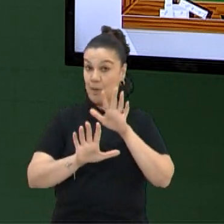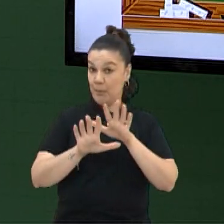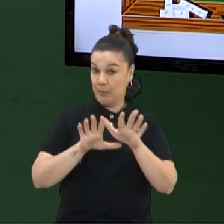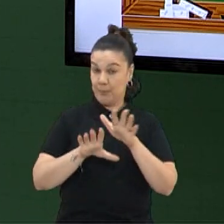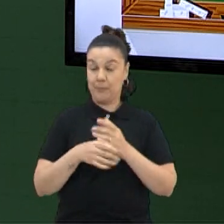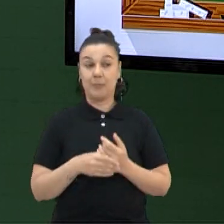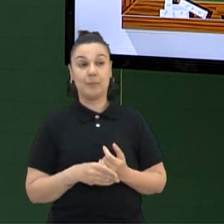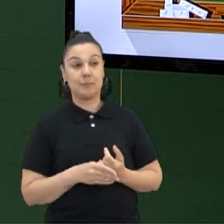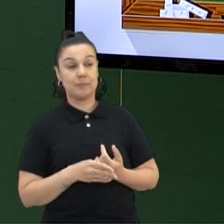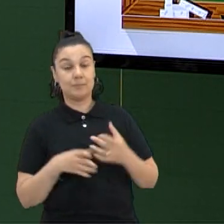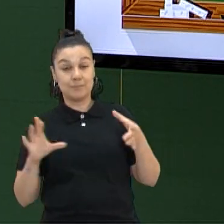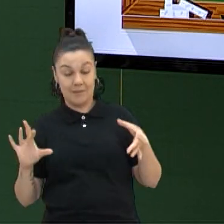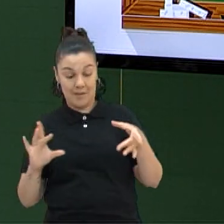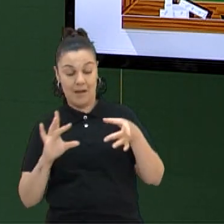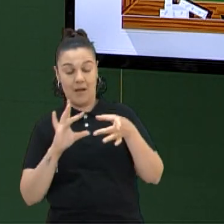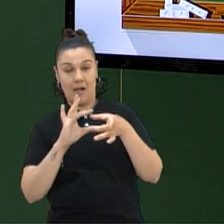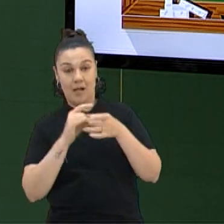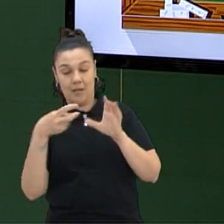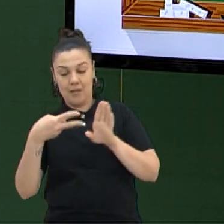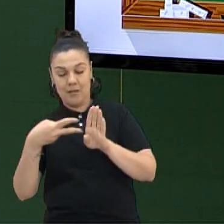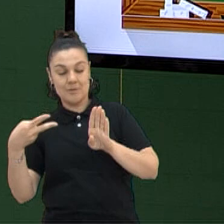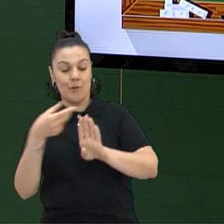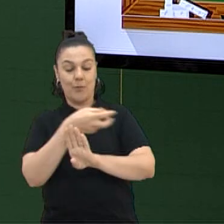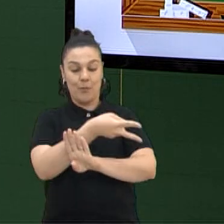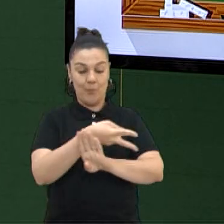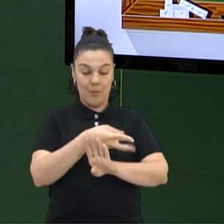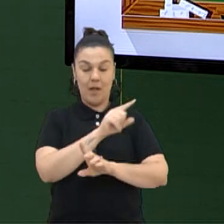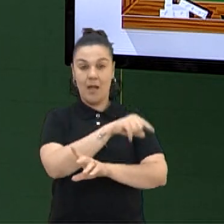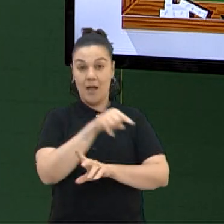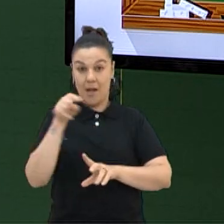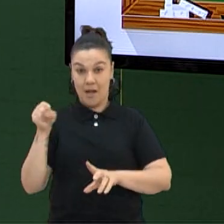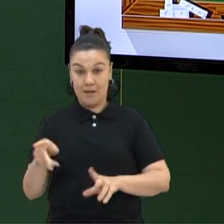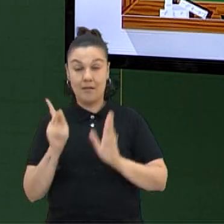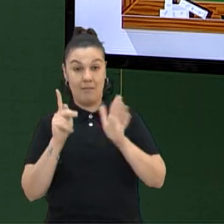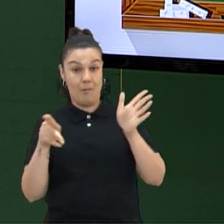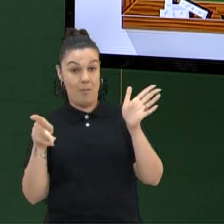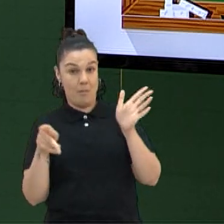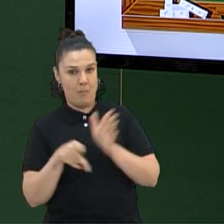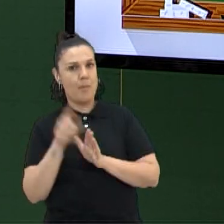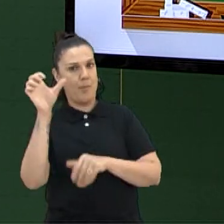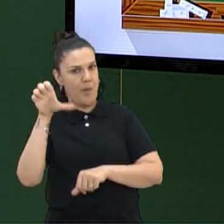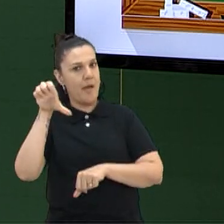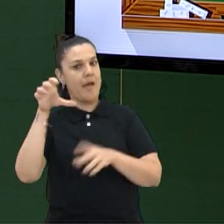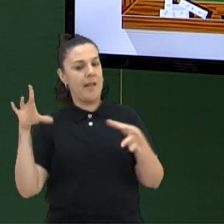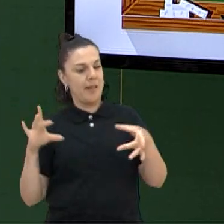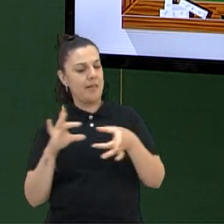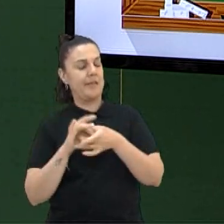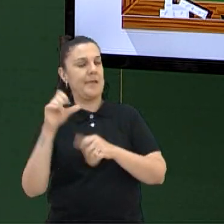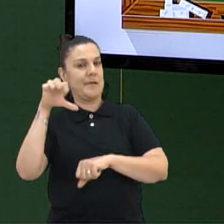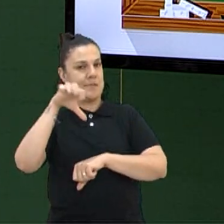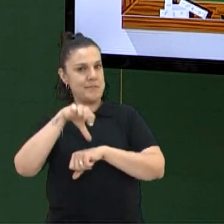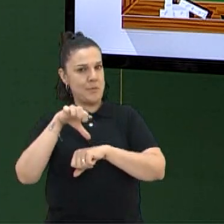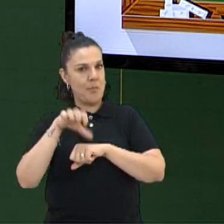tá? A ligação covalente que acontece entre o carbono e o oxigênio são ligações polares, tá bom? Mas a molécula em si